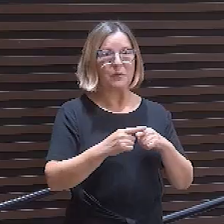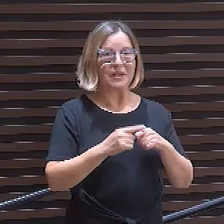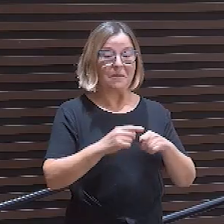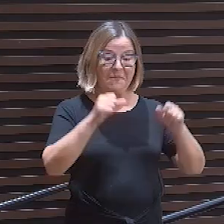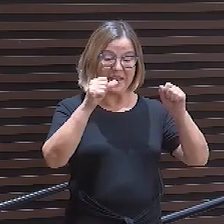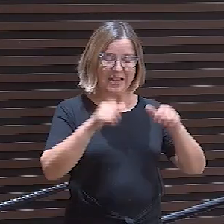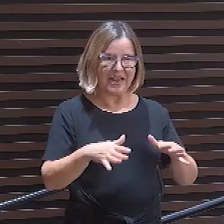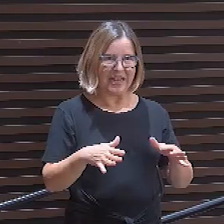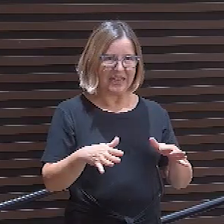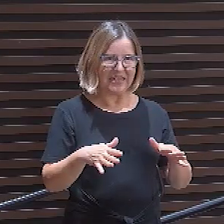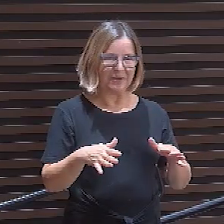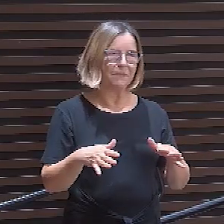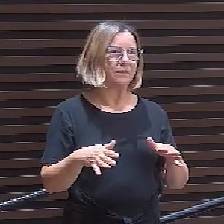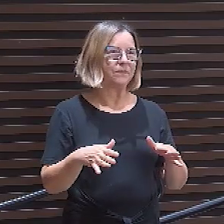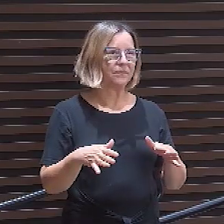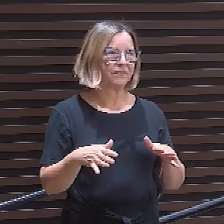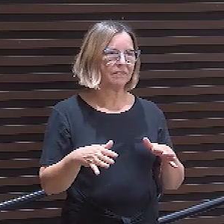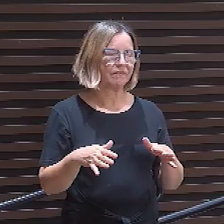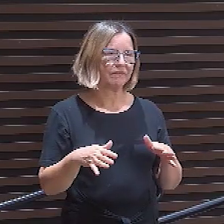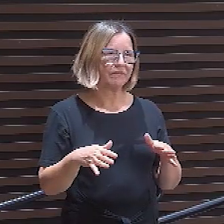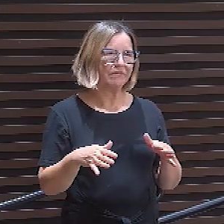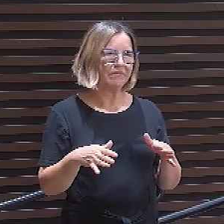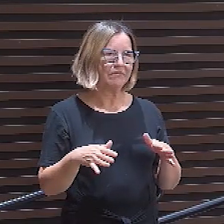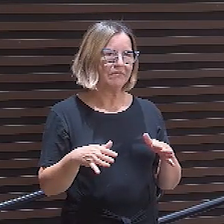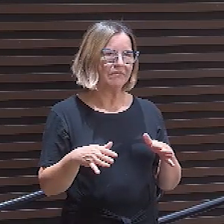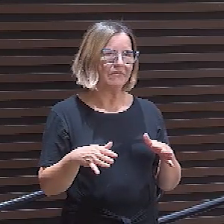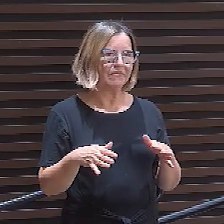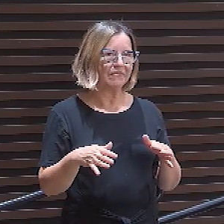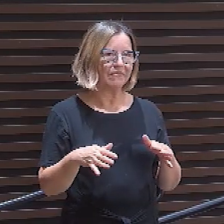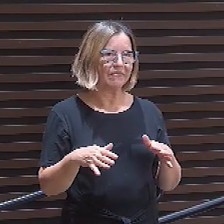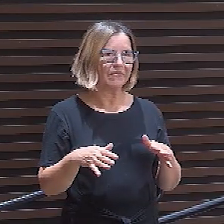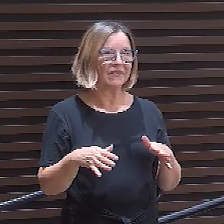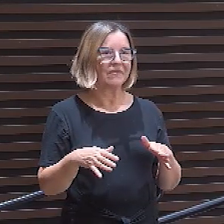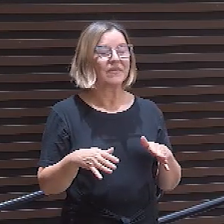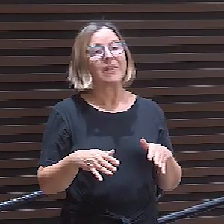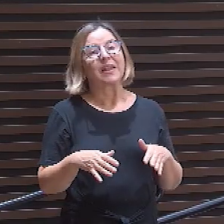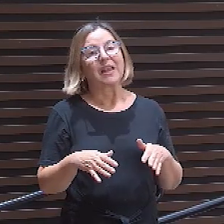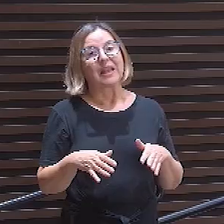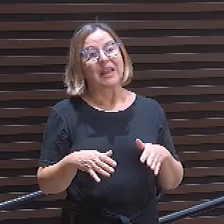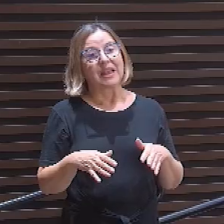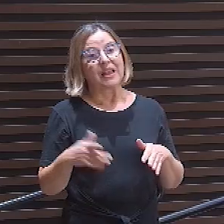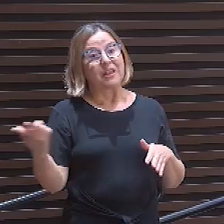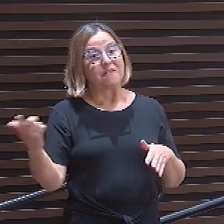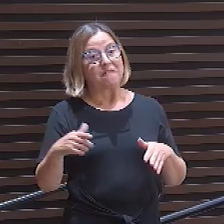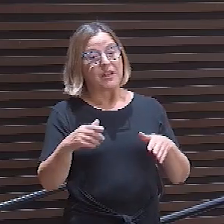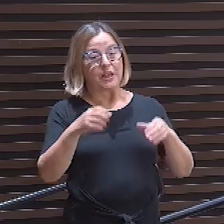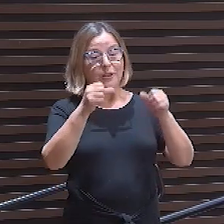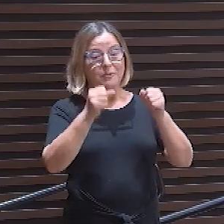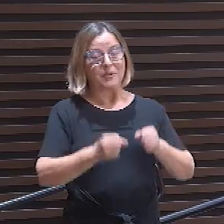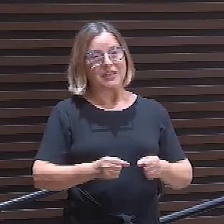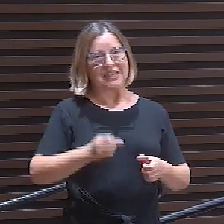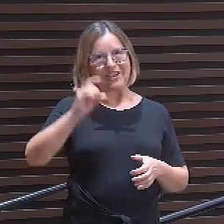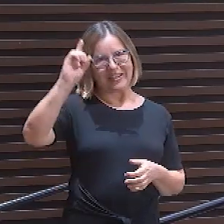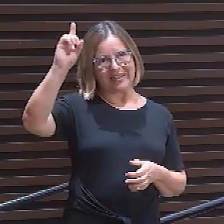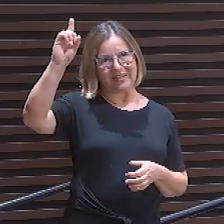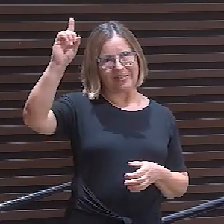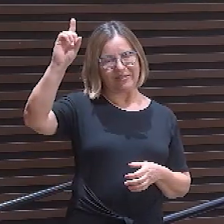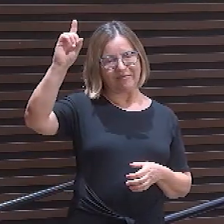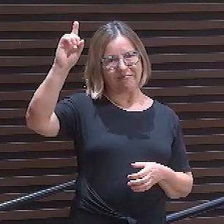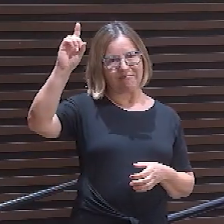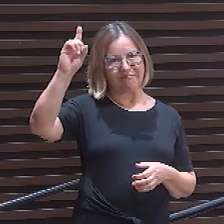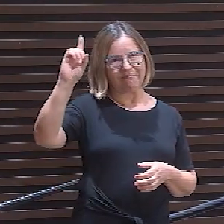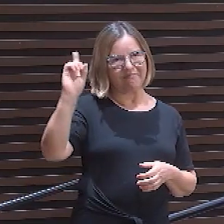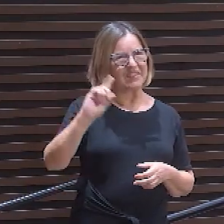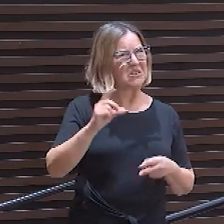do terreno do poder de Deus. E não de alguma coisa que